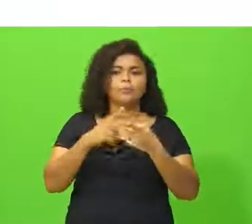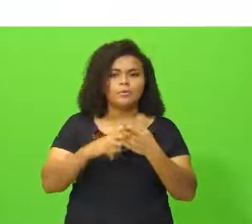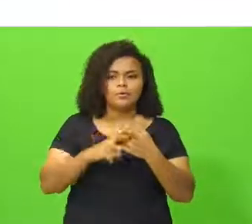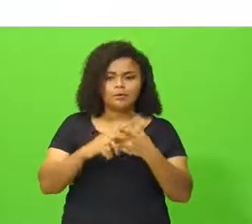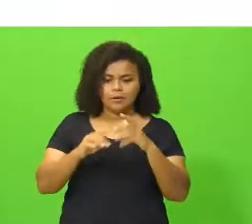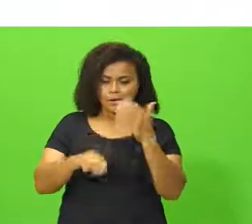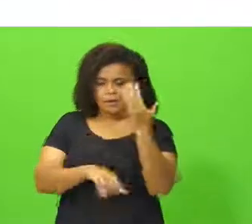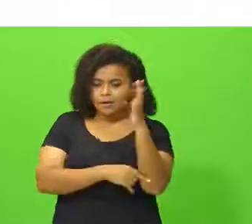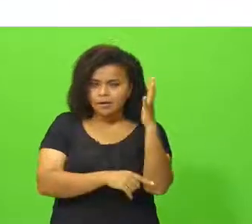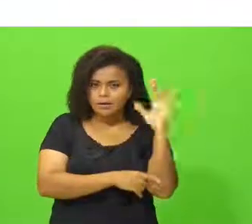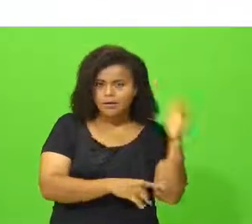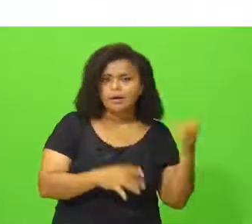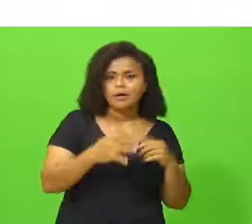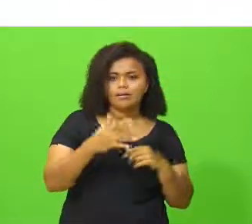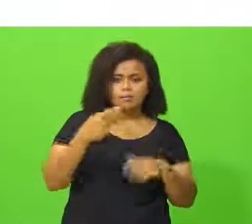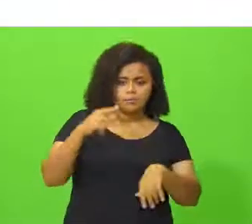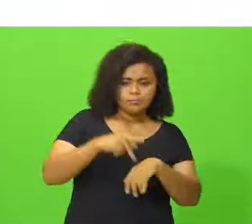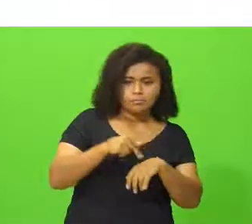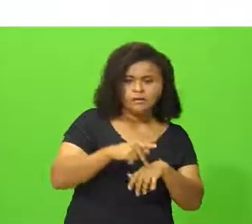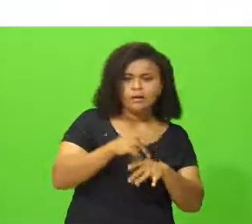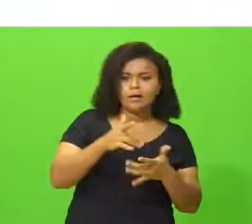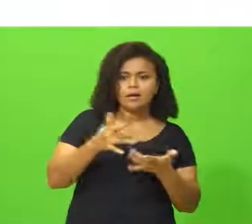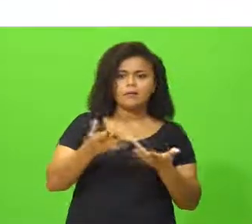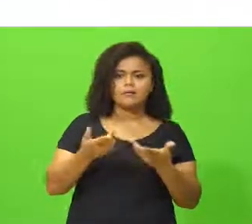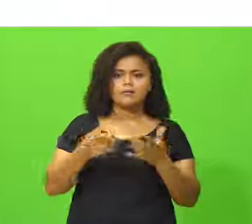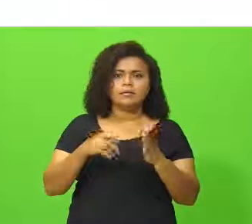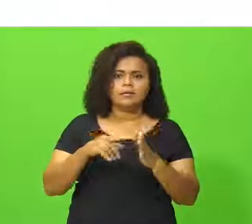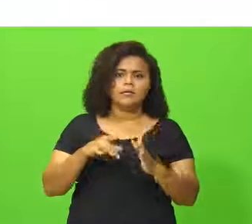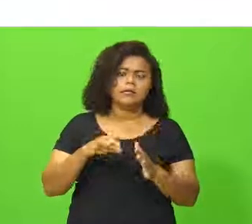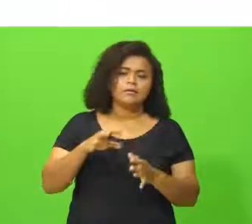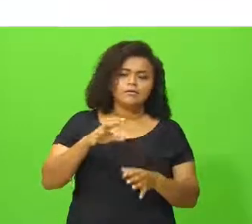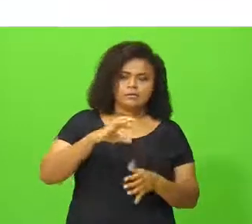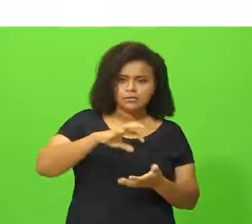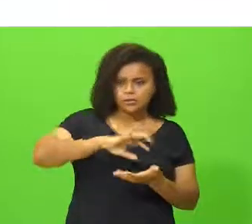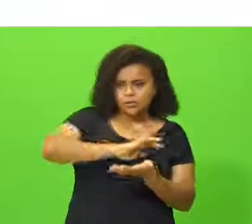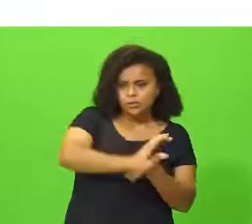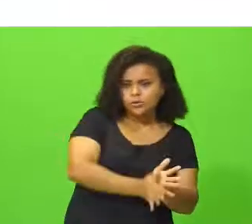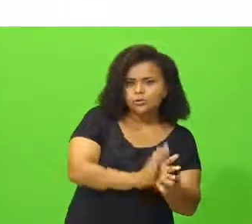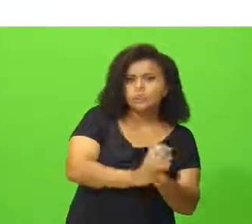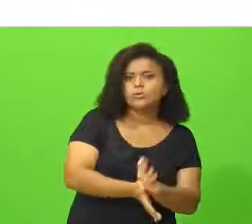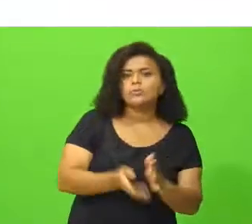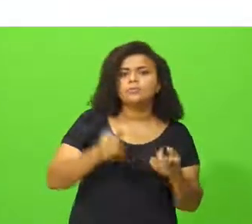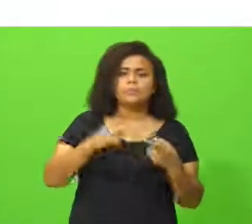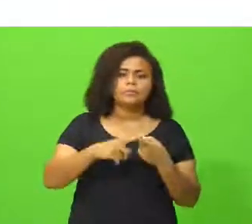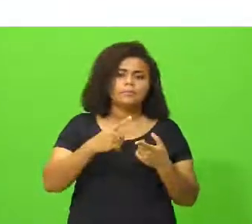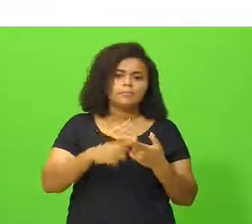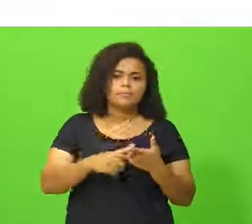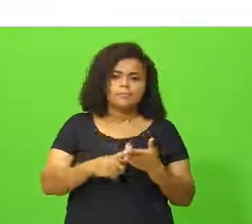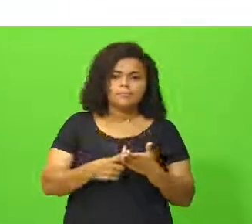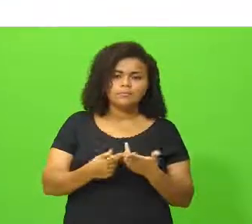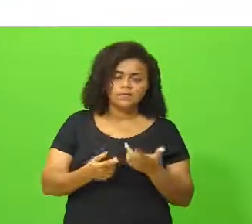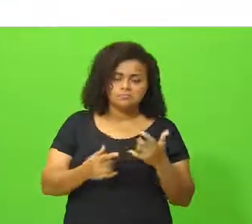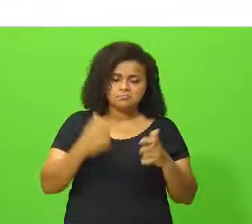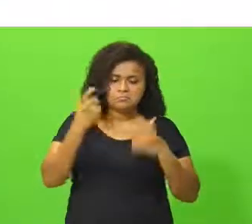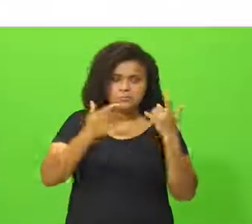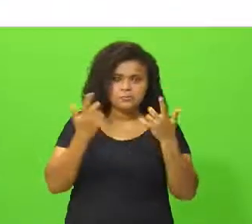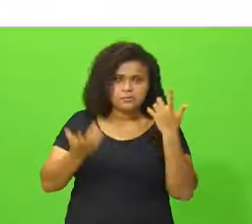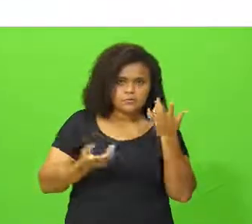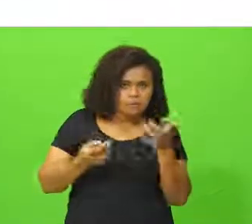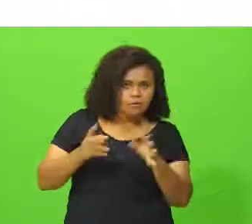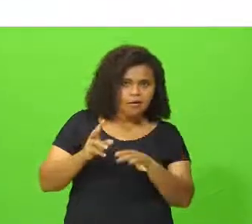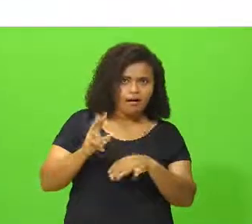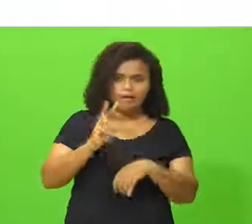inclusive minerais, explorando cada vez mais matérias-primas existentes no meio e, consequentemente, sem a mínima preocupação